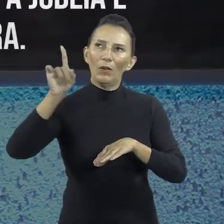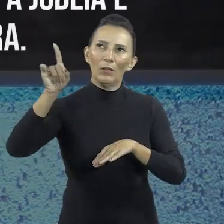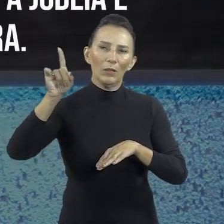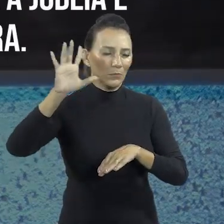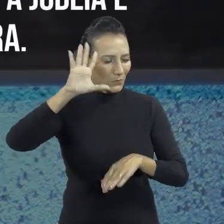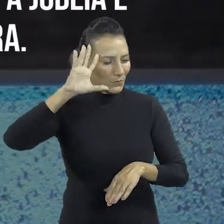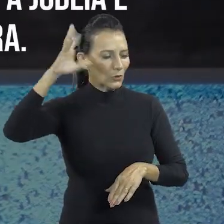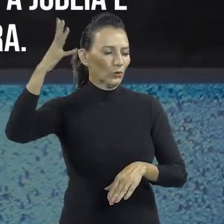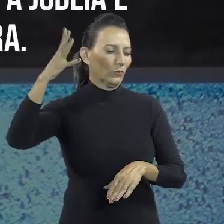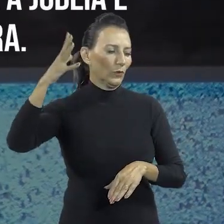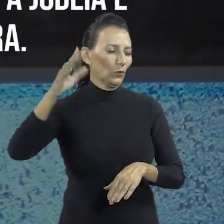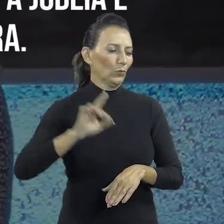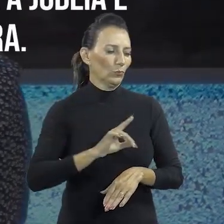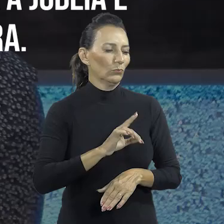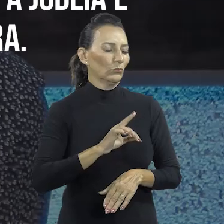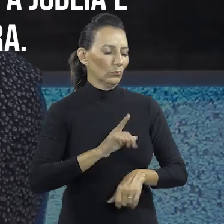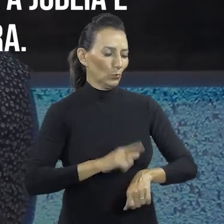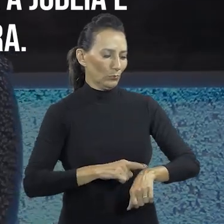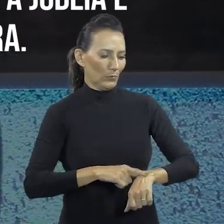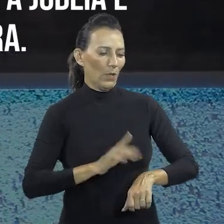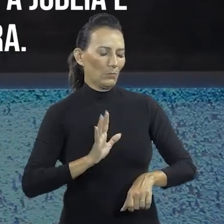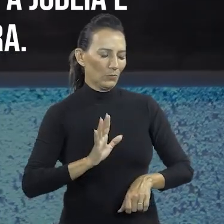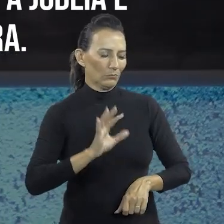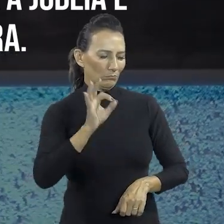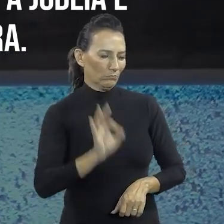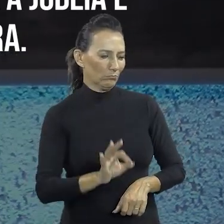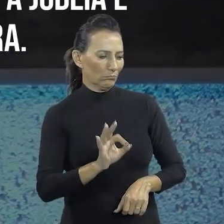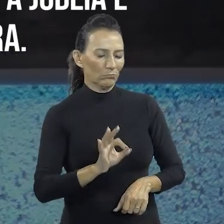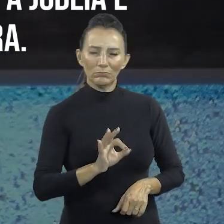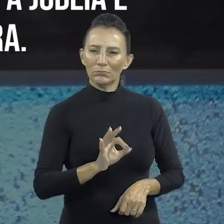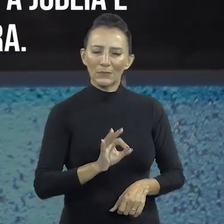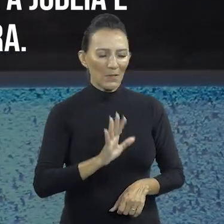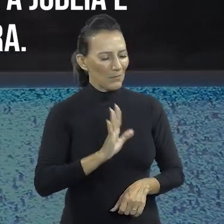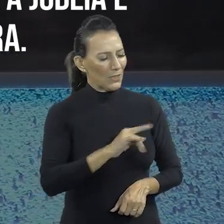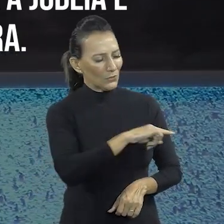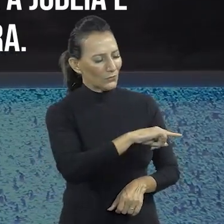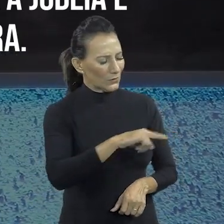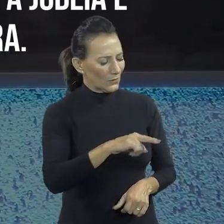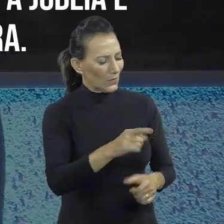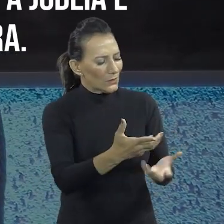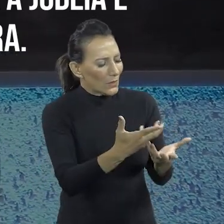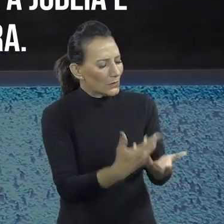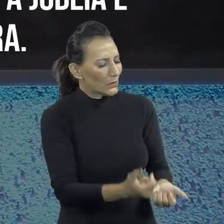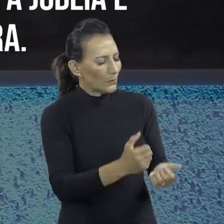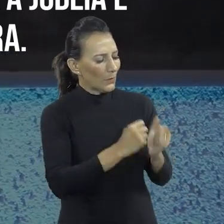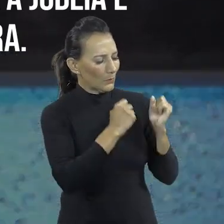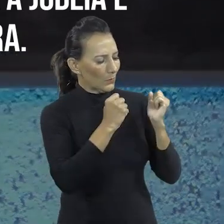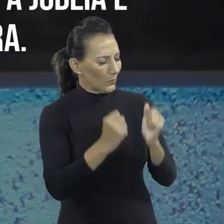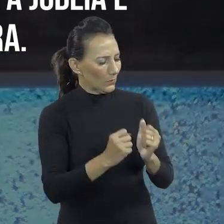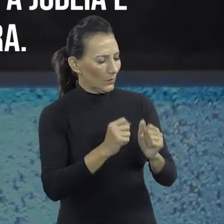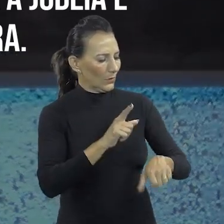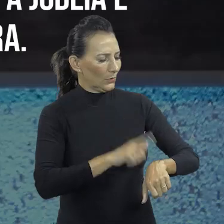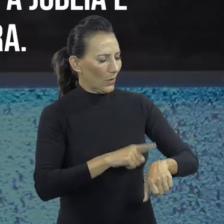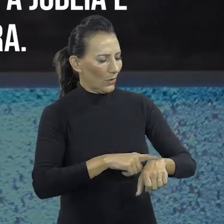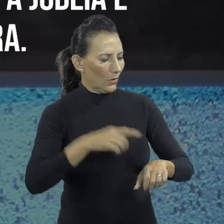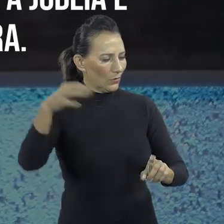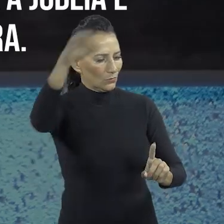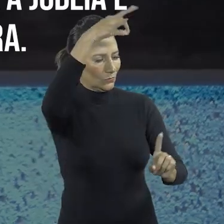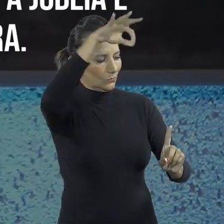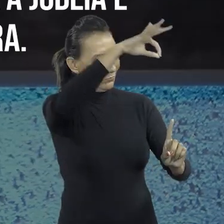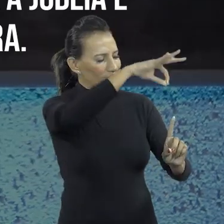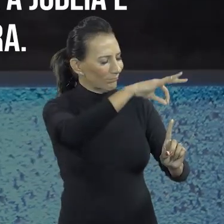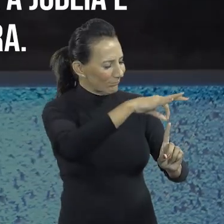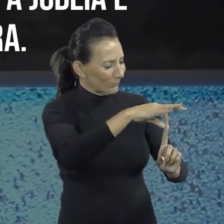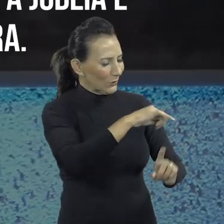Mas recebereis poder ao descer sobre vós o Espírito Santo e sereis